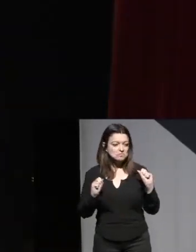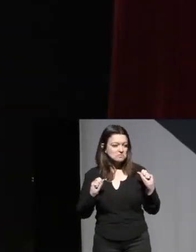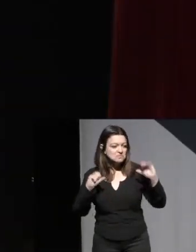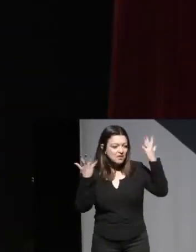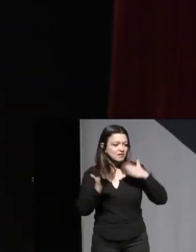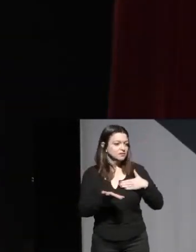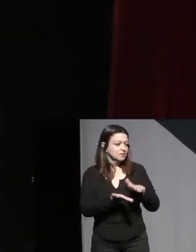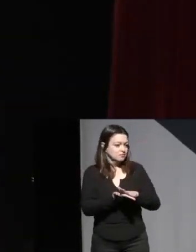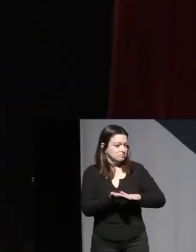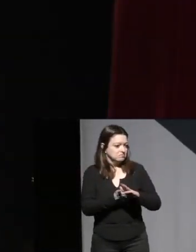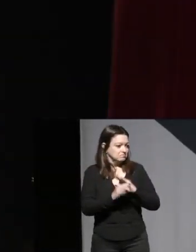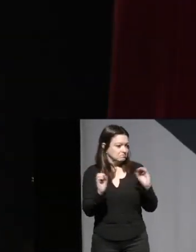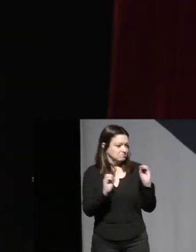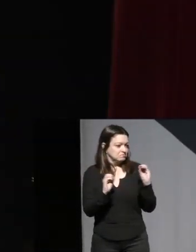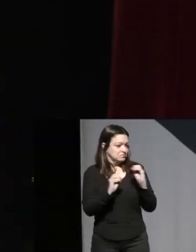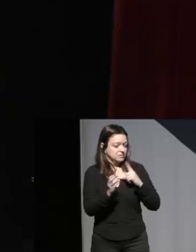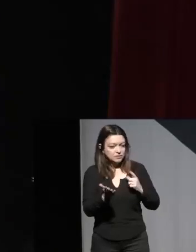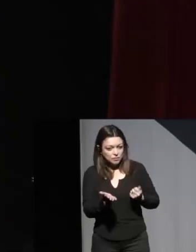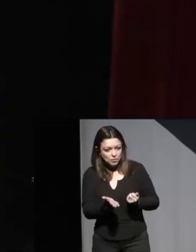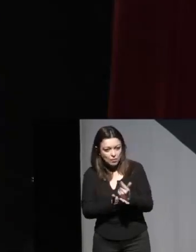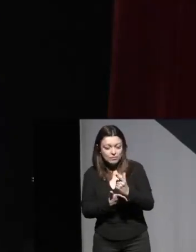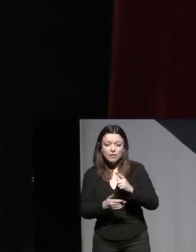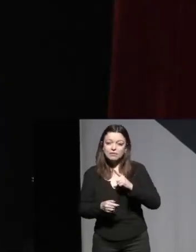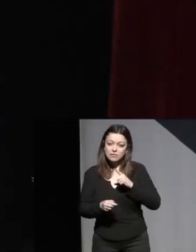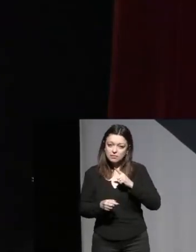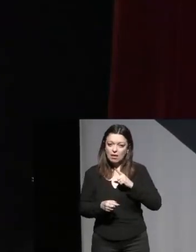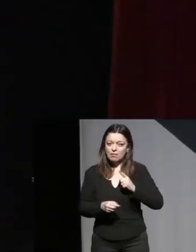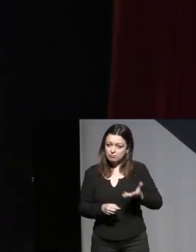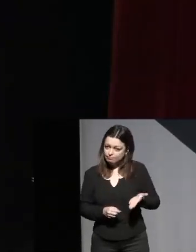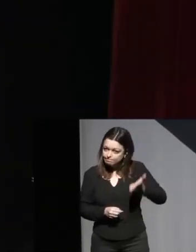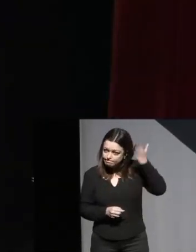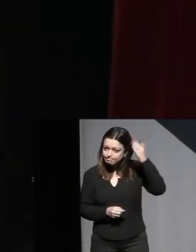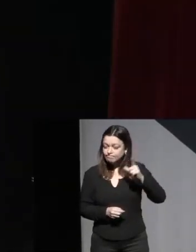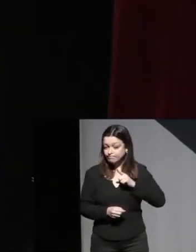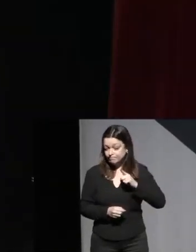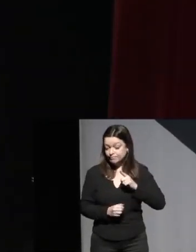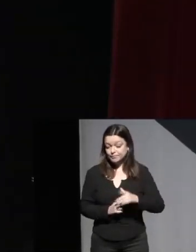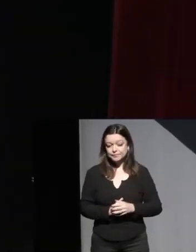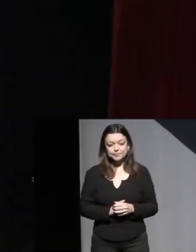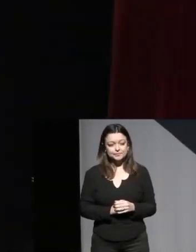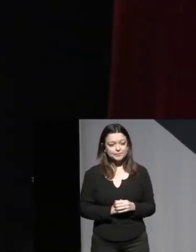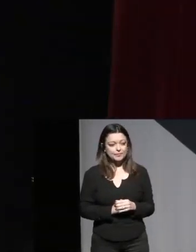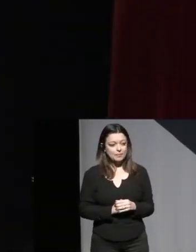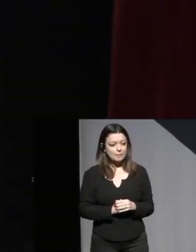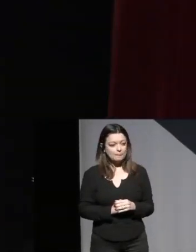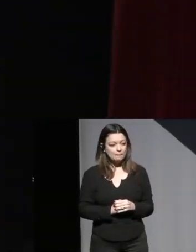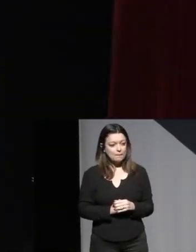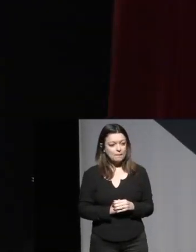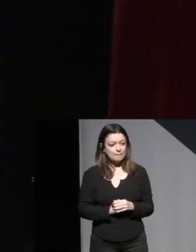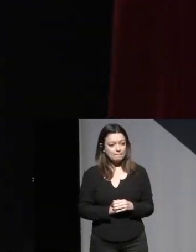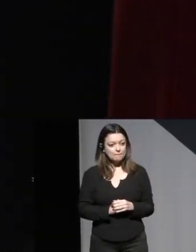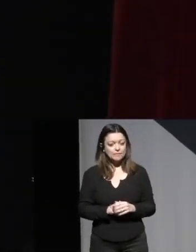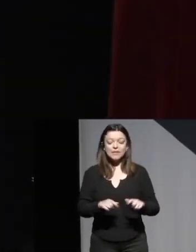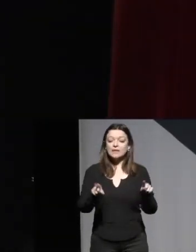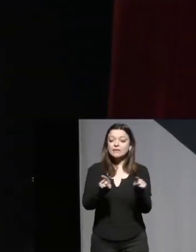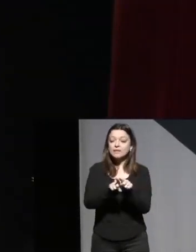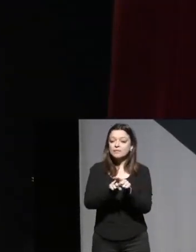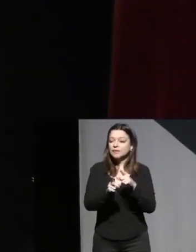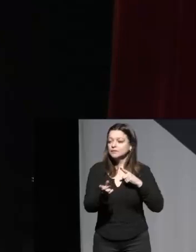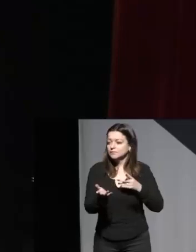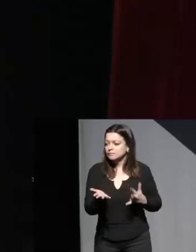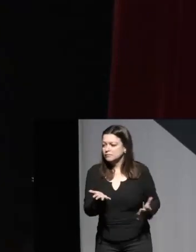compras, mas temos lá mesmo assim um aumento. E o aumento da arrecadação, ele